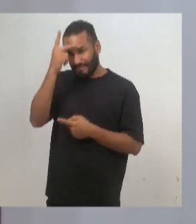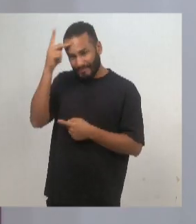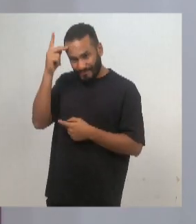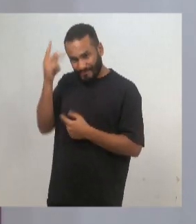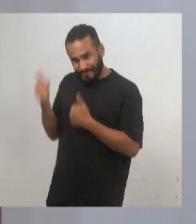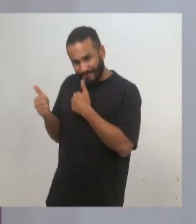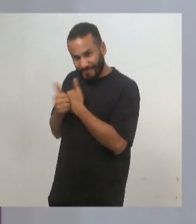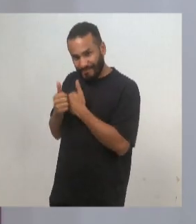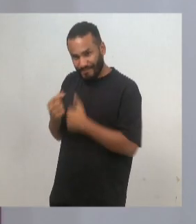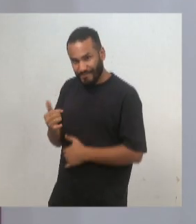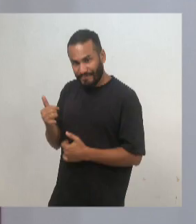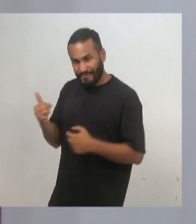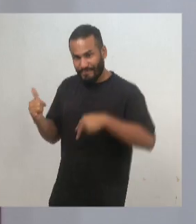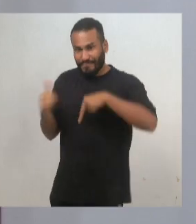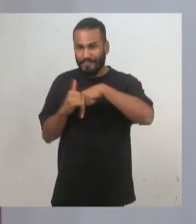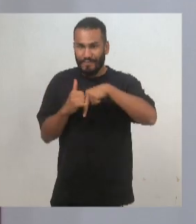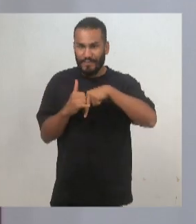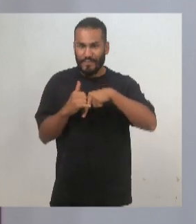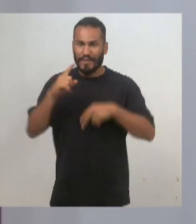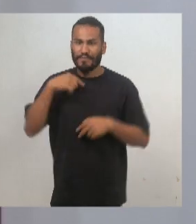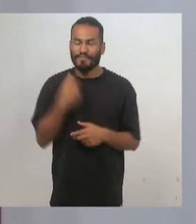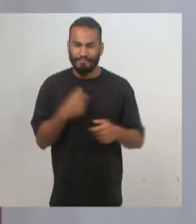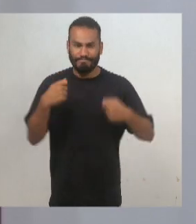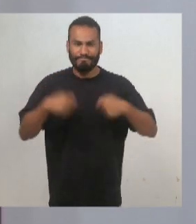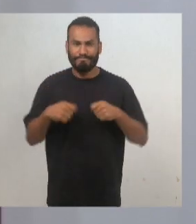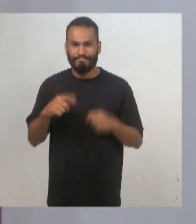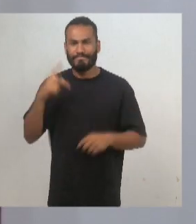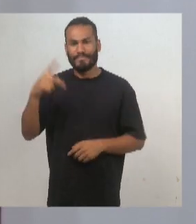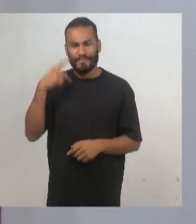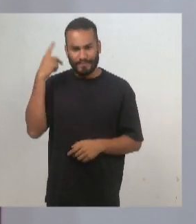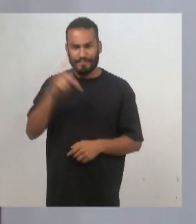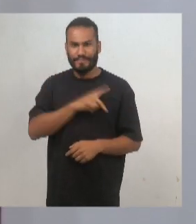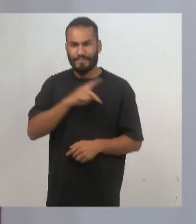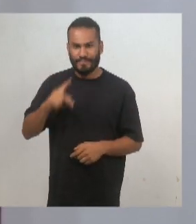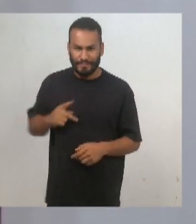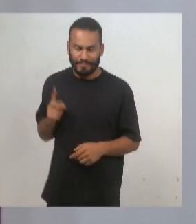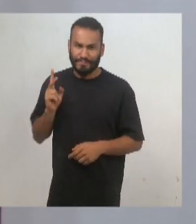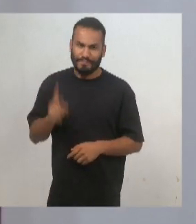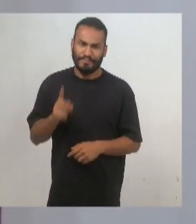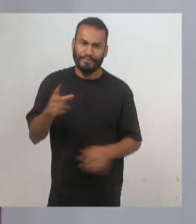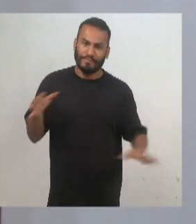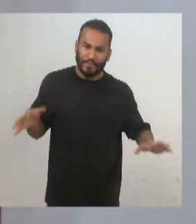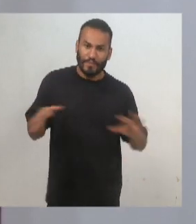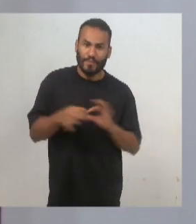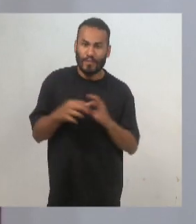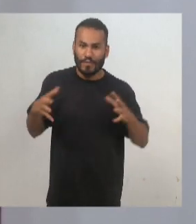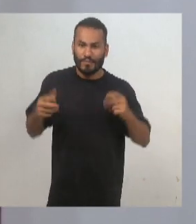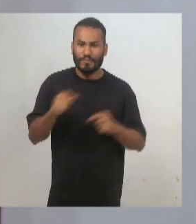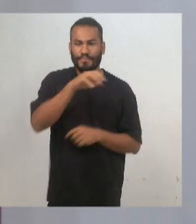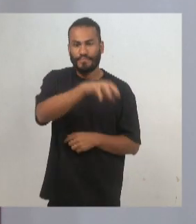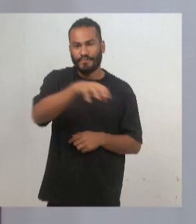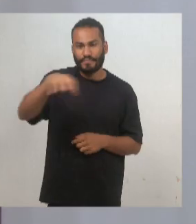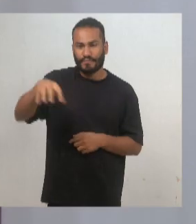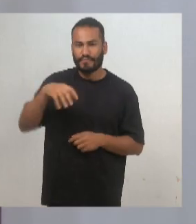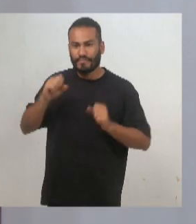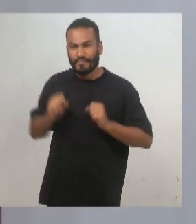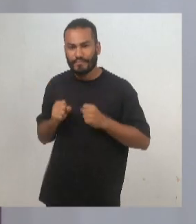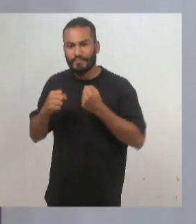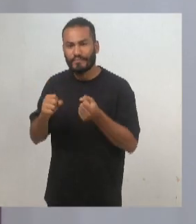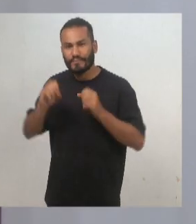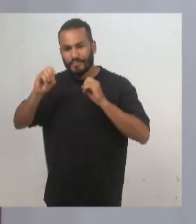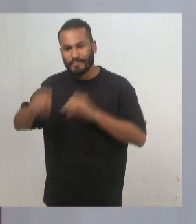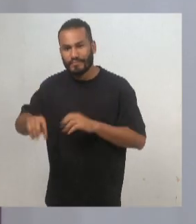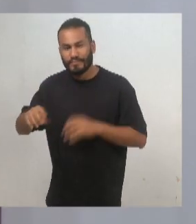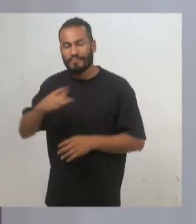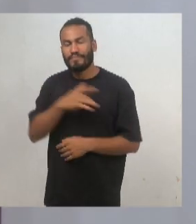próximo à vítima. Nós precisamos, sim, de políticas públicas contínuas, com a união de todos os setores, defendendo juntos a